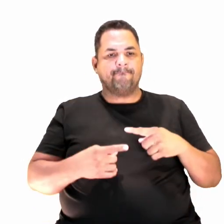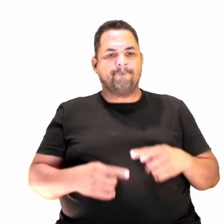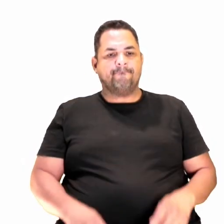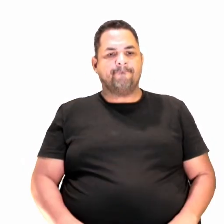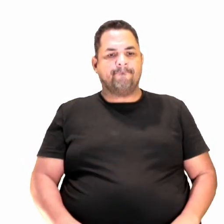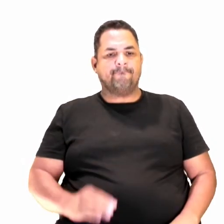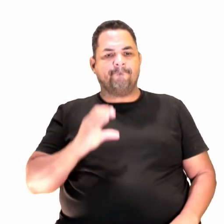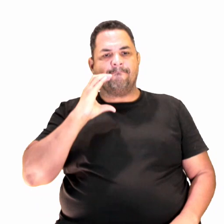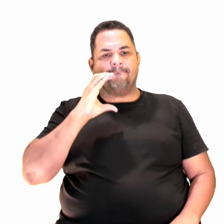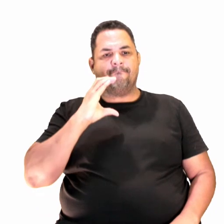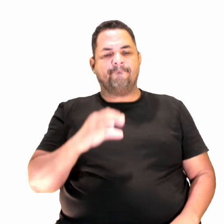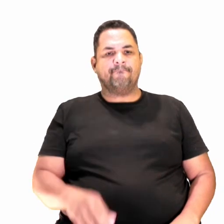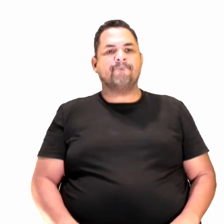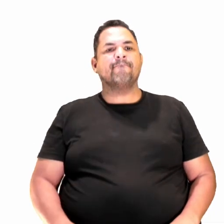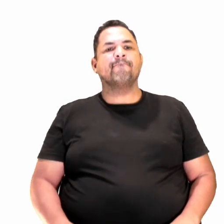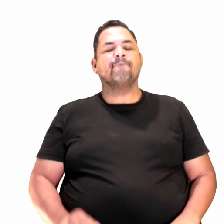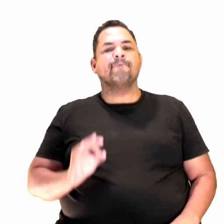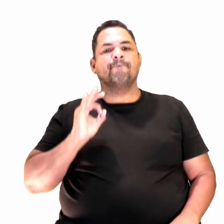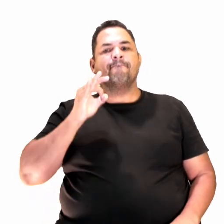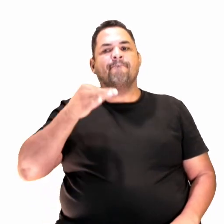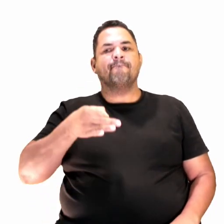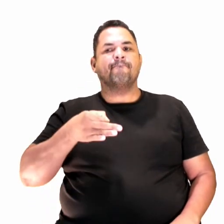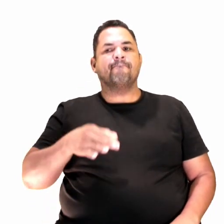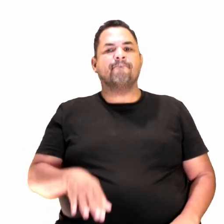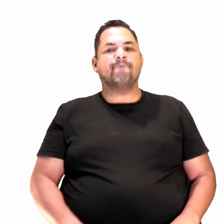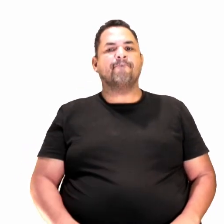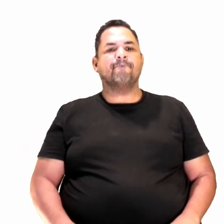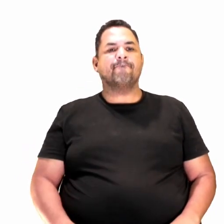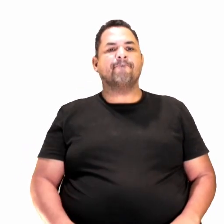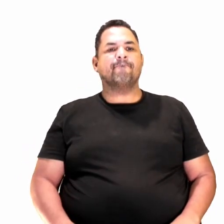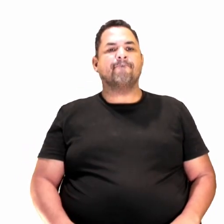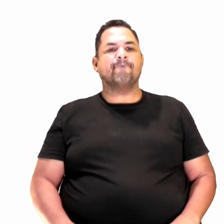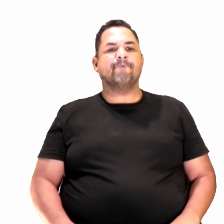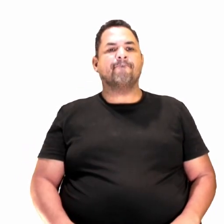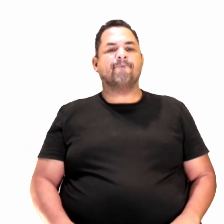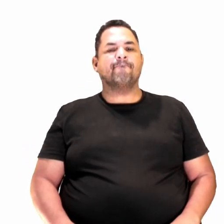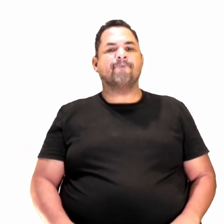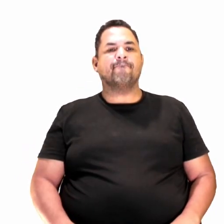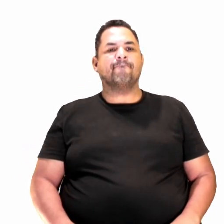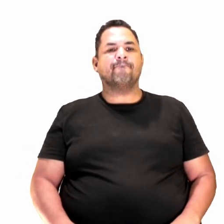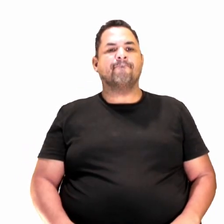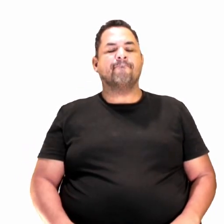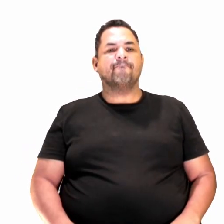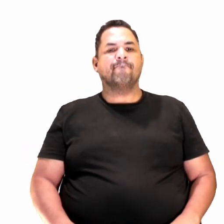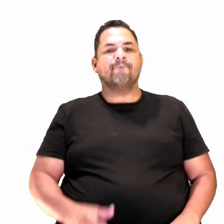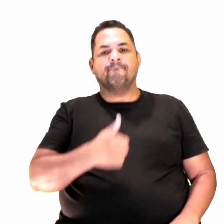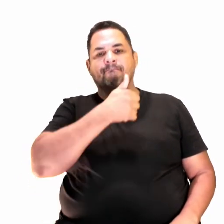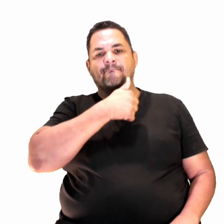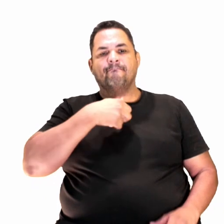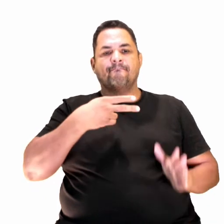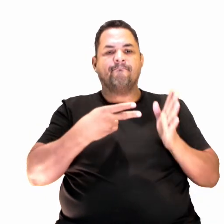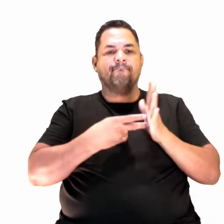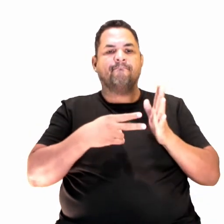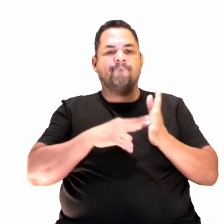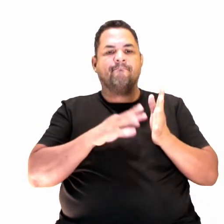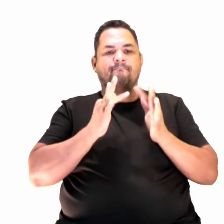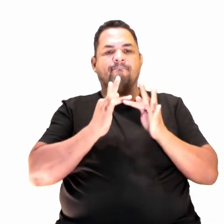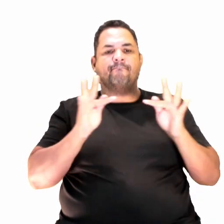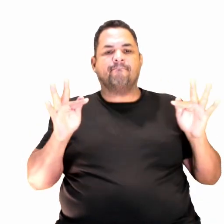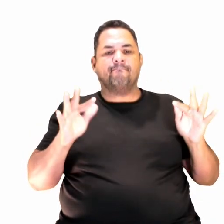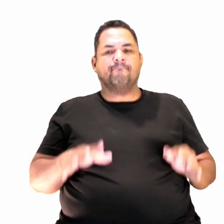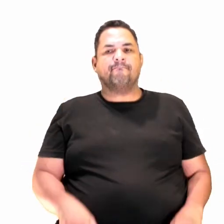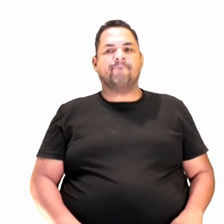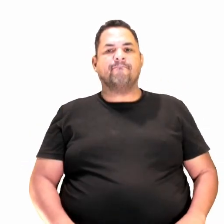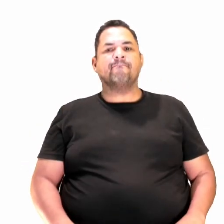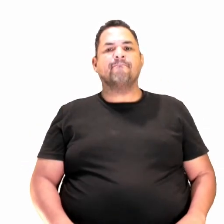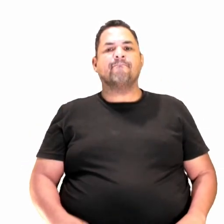letra C, proibição, certo? E aqui você vai completar com o modal verb que dá melhor sentido para a frase abaixo. Então